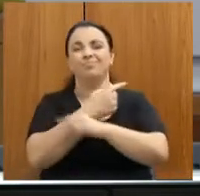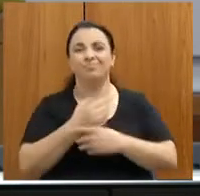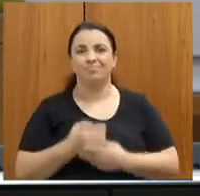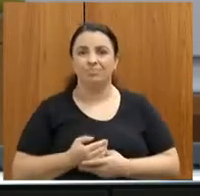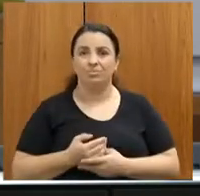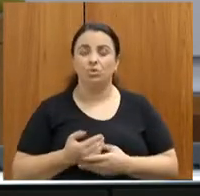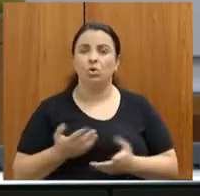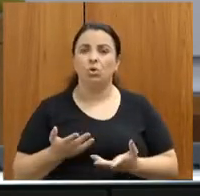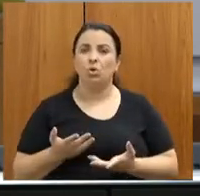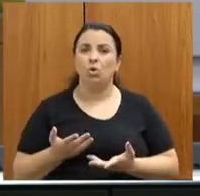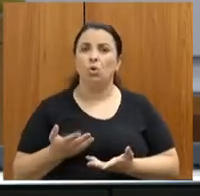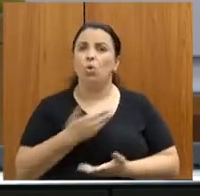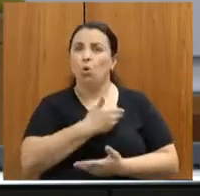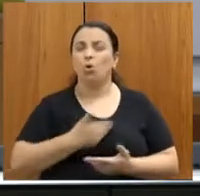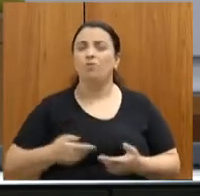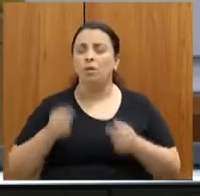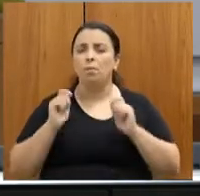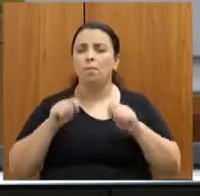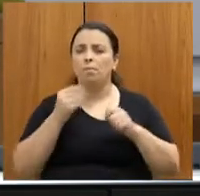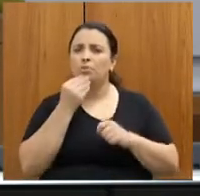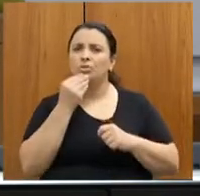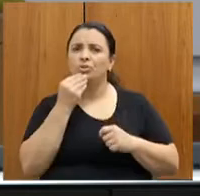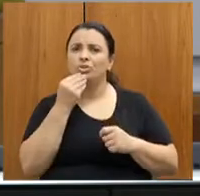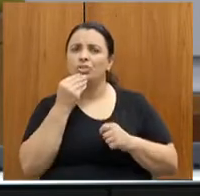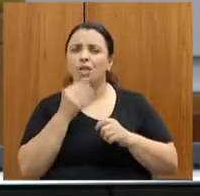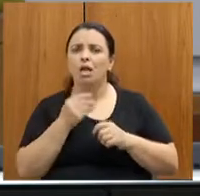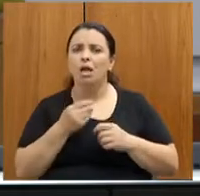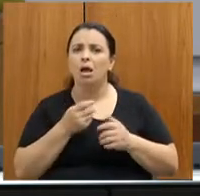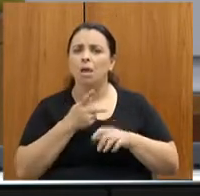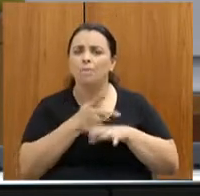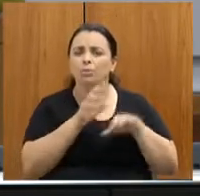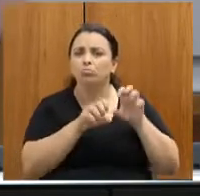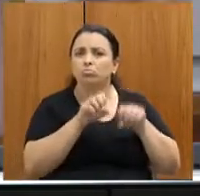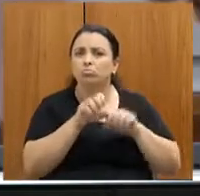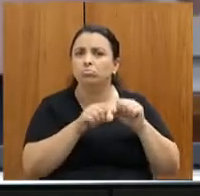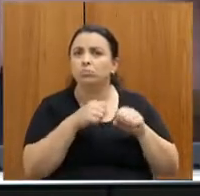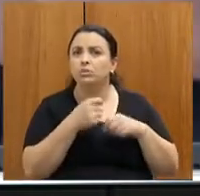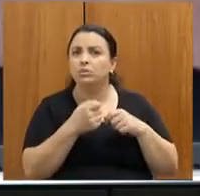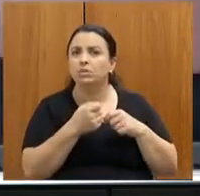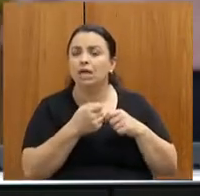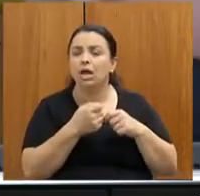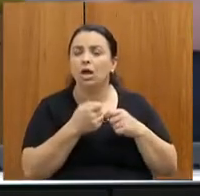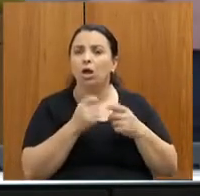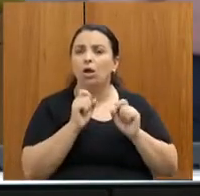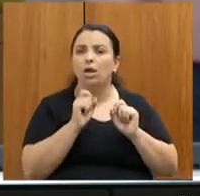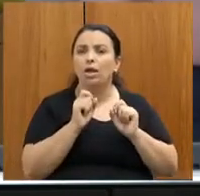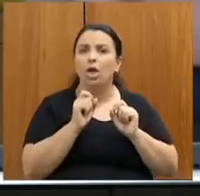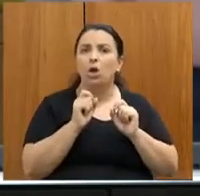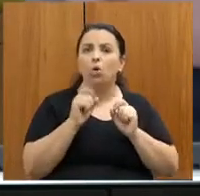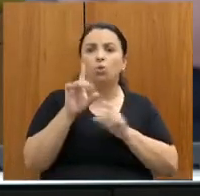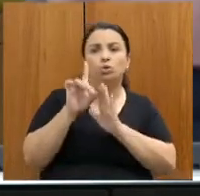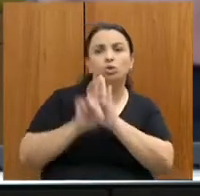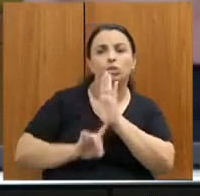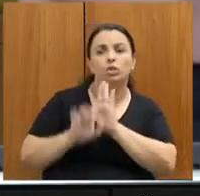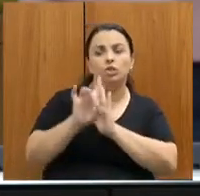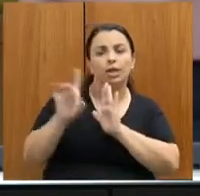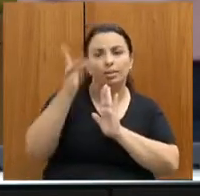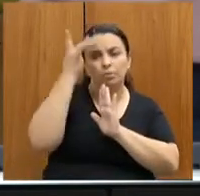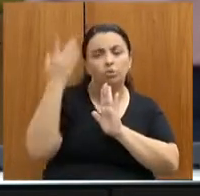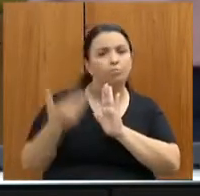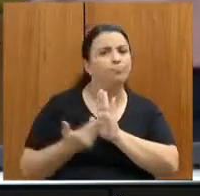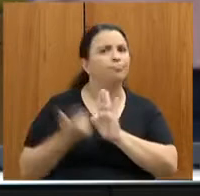contas judiciais buscar exatamente a retirada dos direitos de cada um e de cada uma e